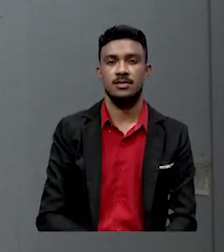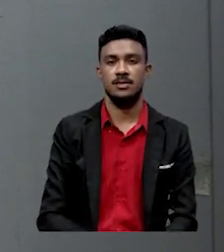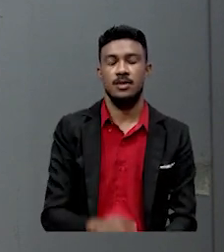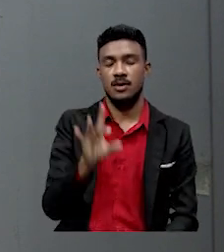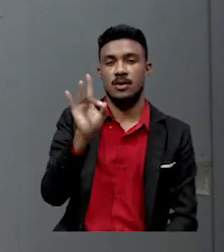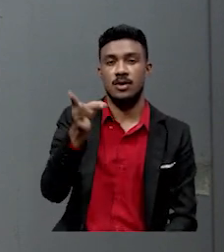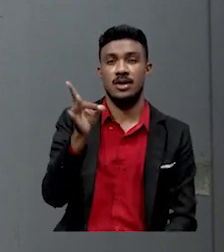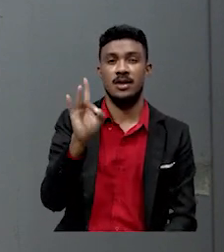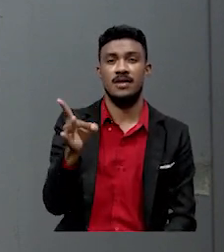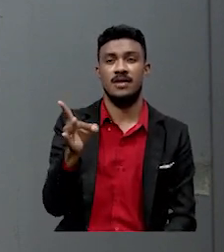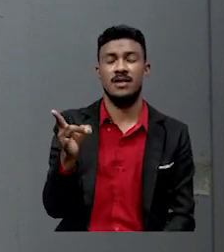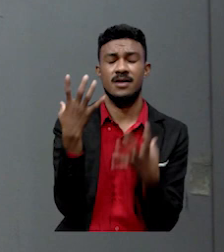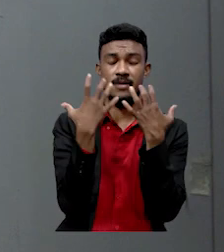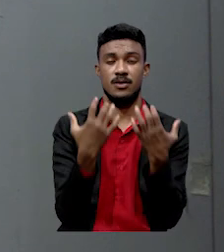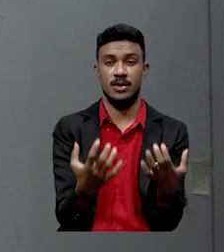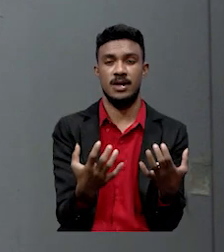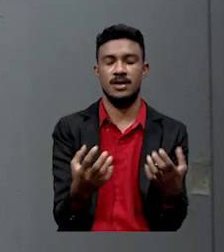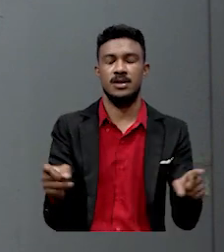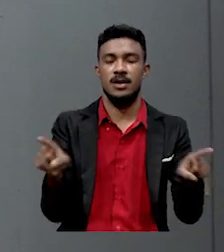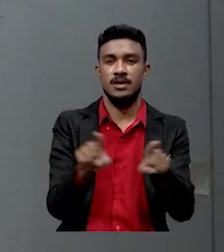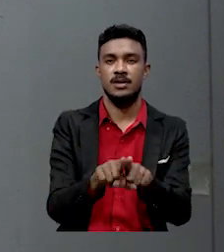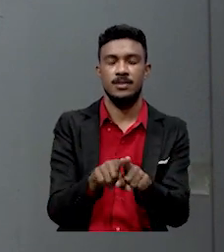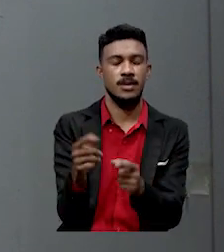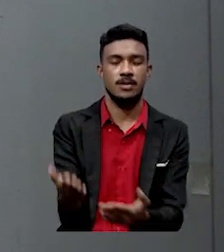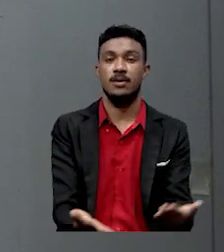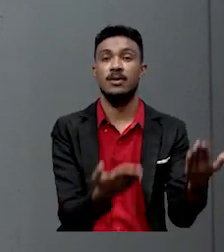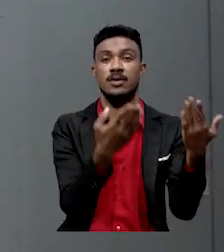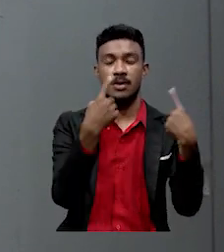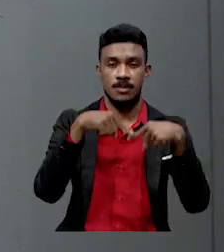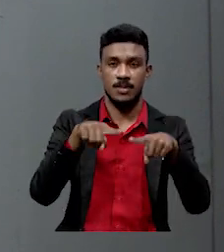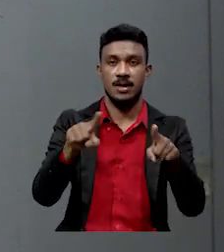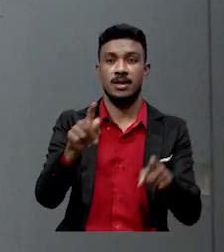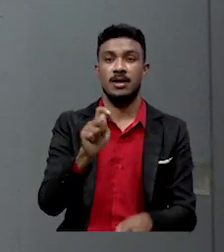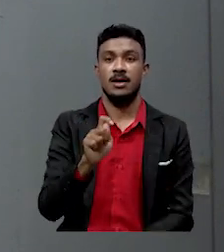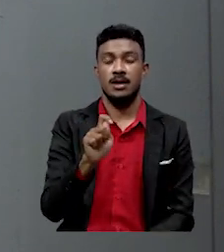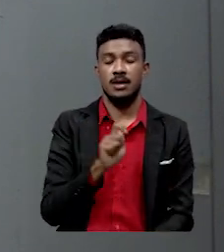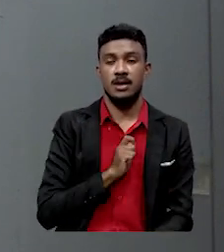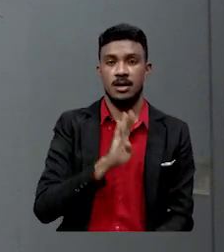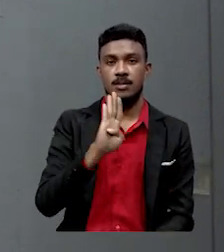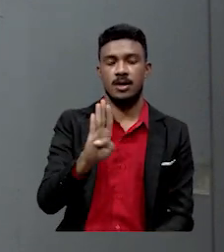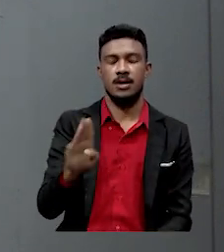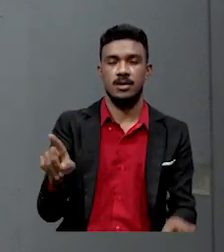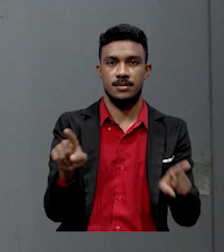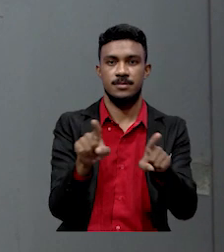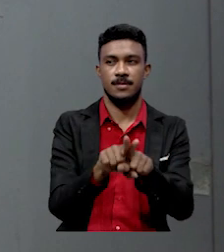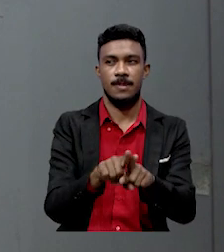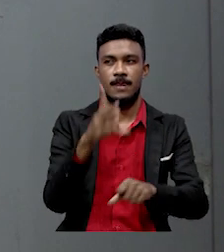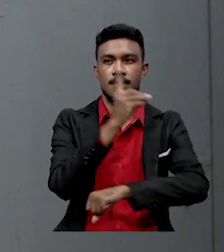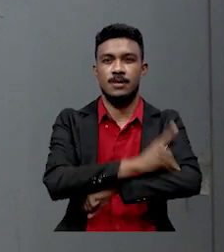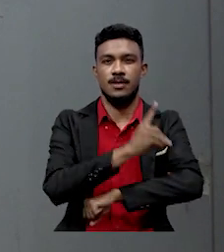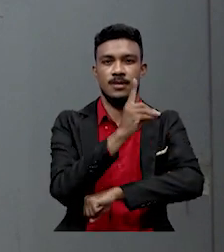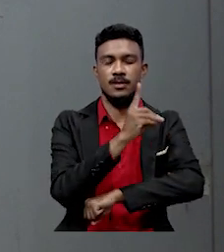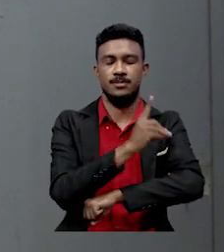oitenta toneladas anesane para huriba iha tibar. Mas mesmo anesane,